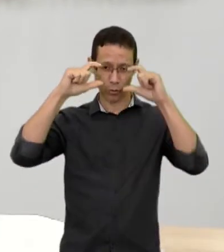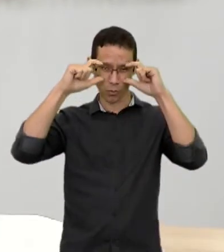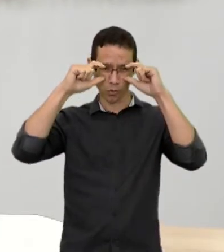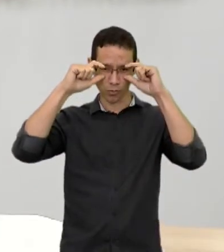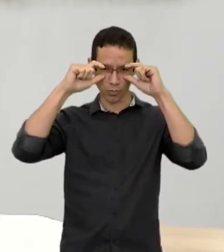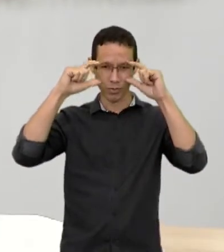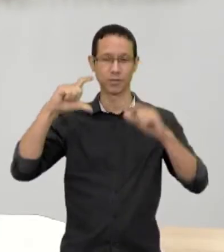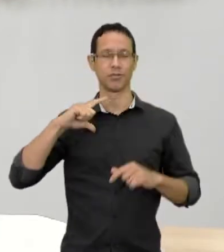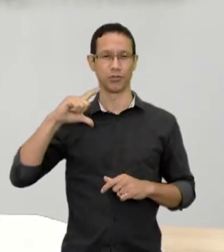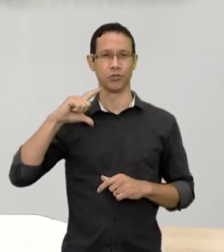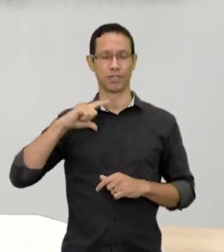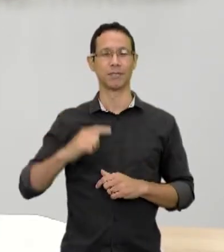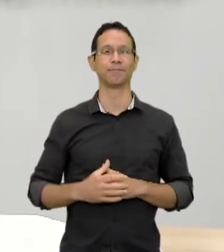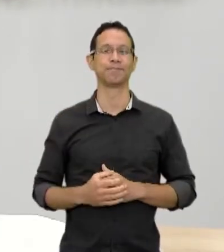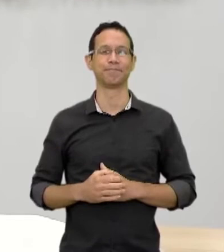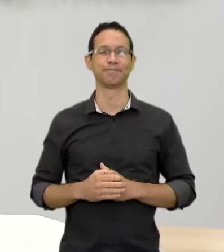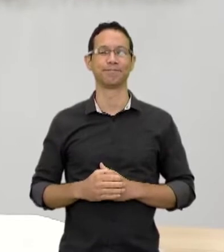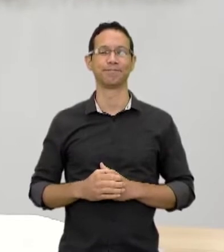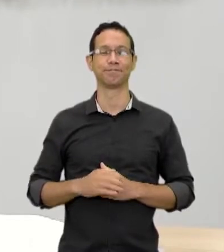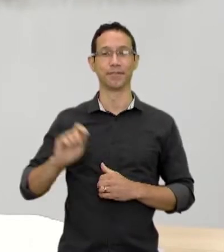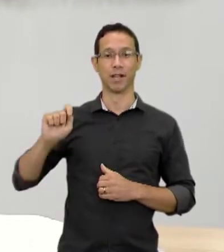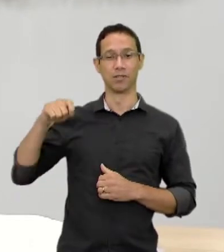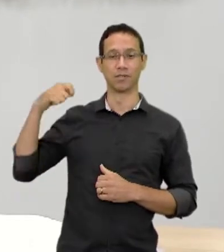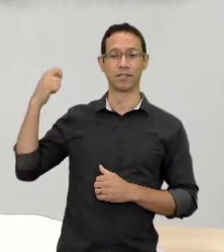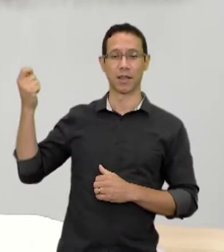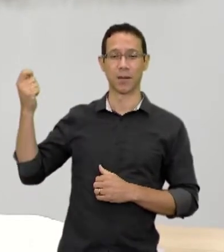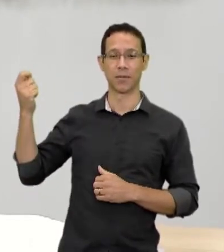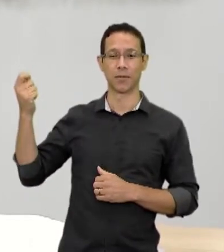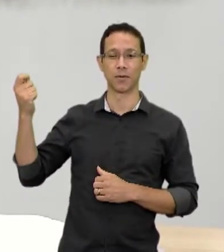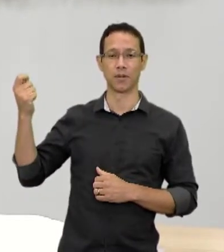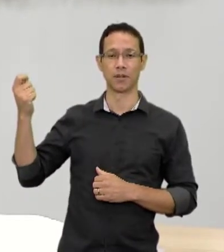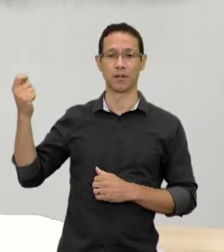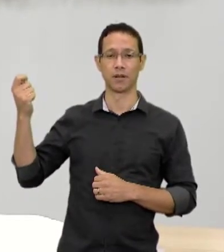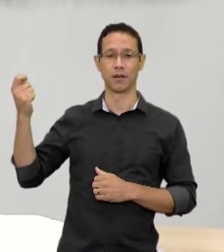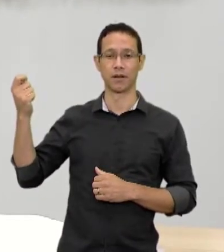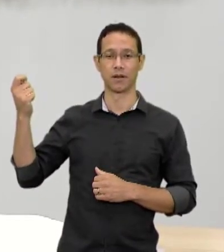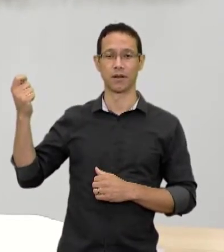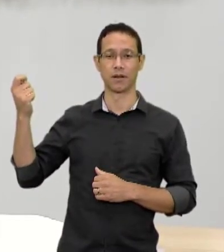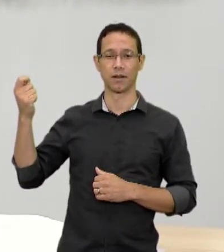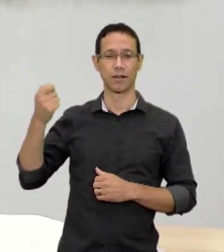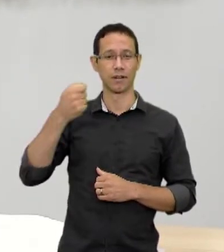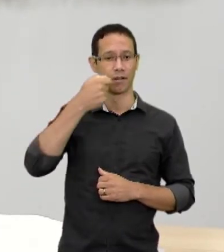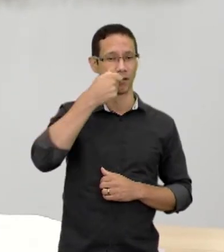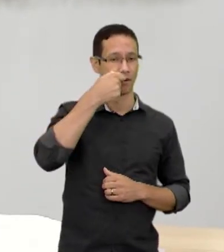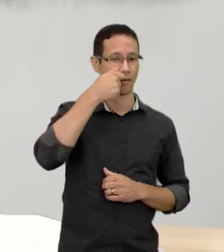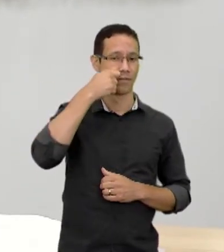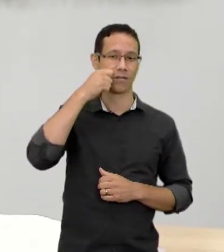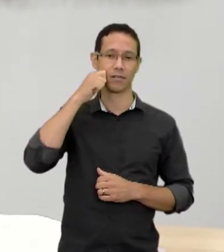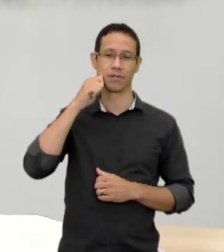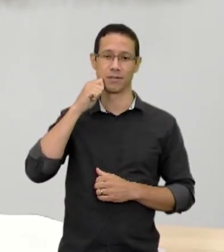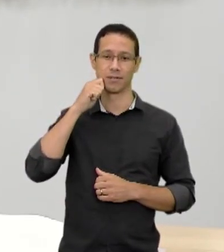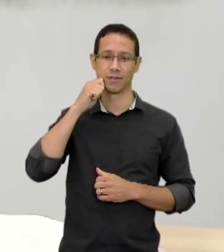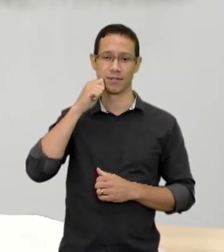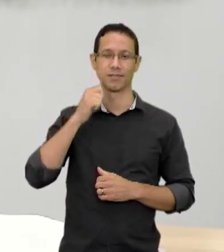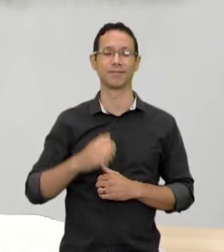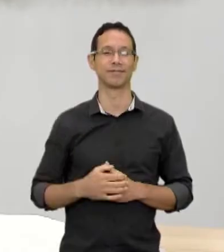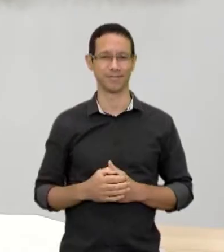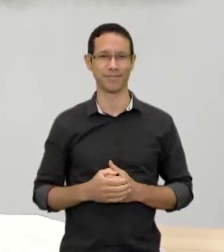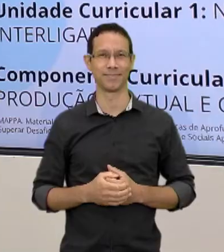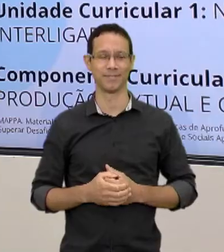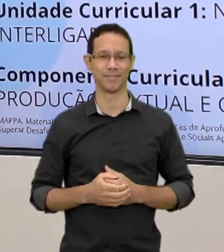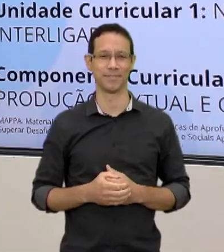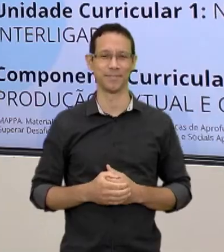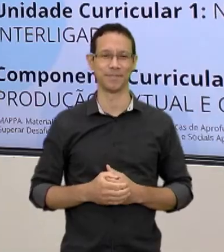óculos. Isso meu sinal, desculpa, o meu sinal, o A e assim.